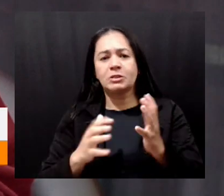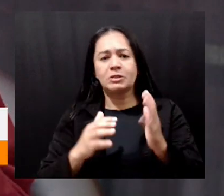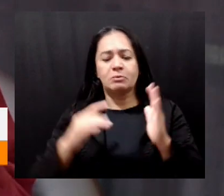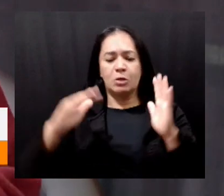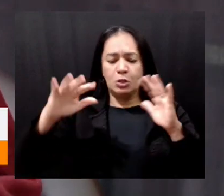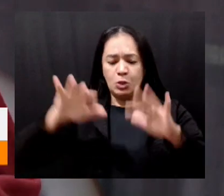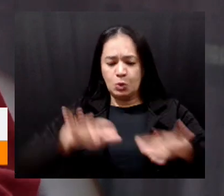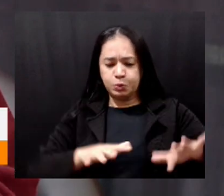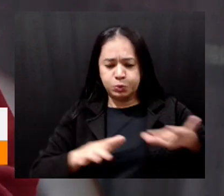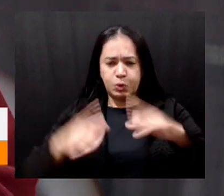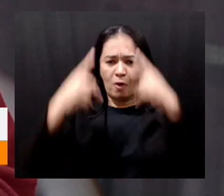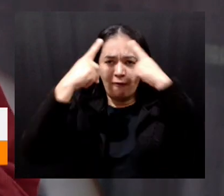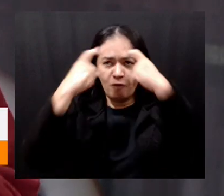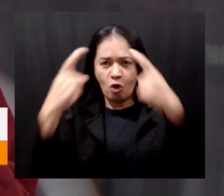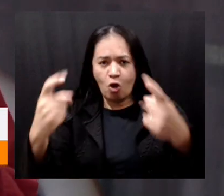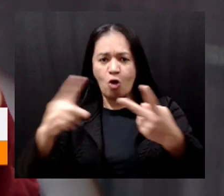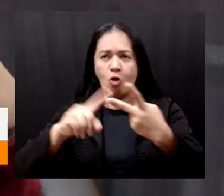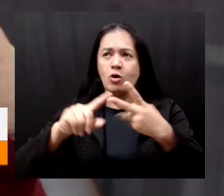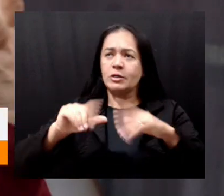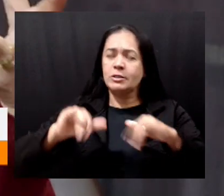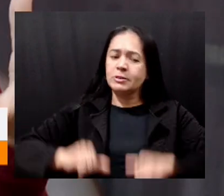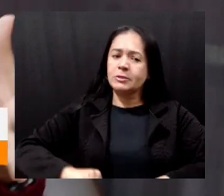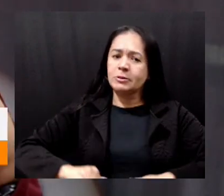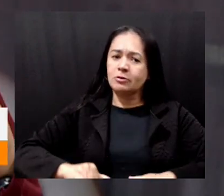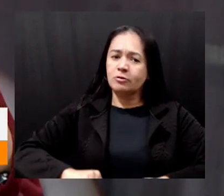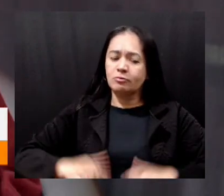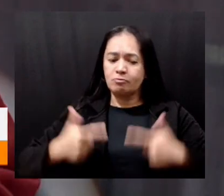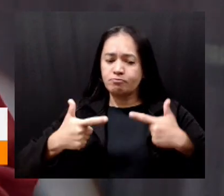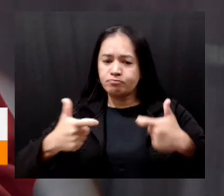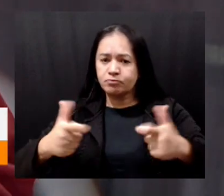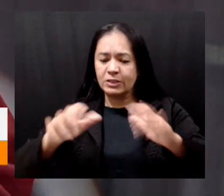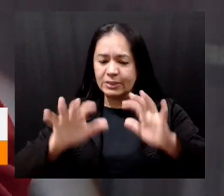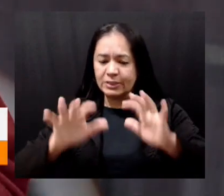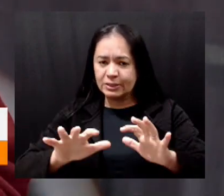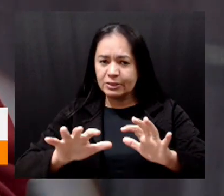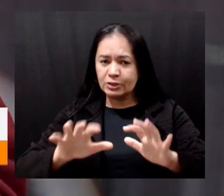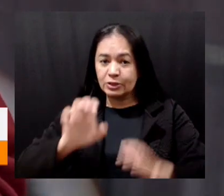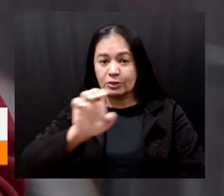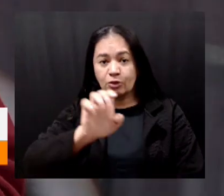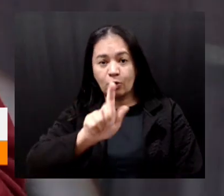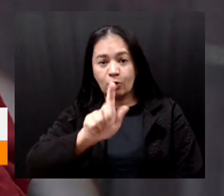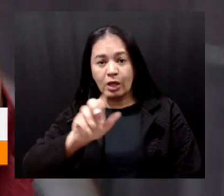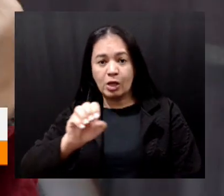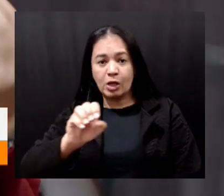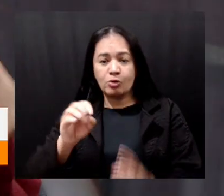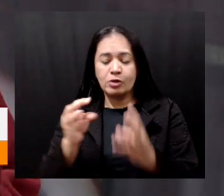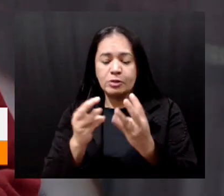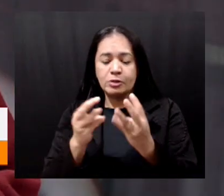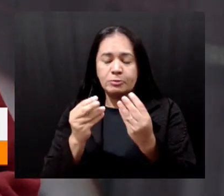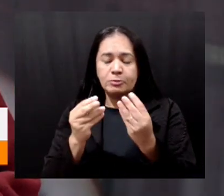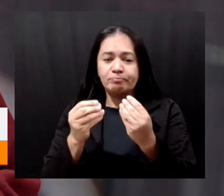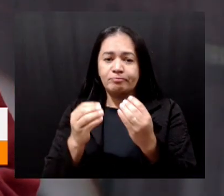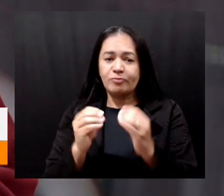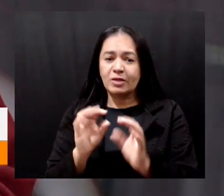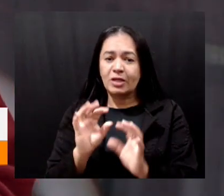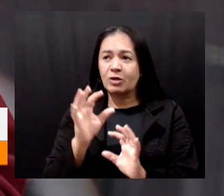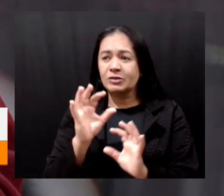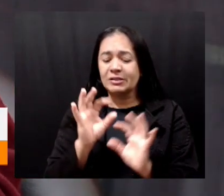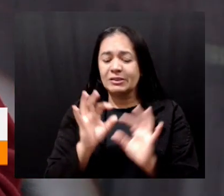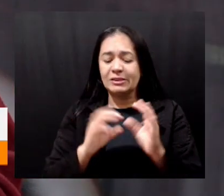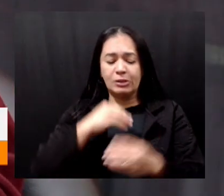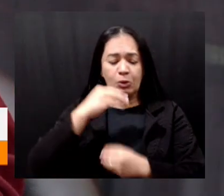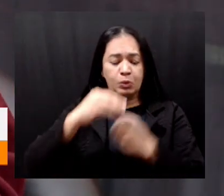violência, de dores, né? Esse ego ele vai se fragilizando, né? Gerando uma desorganização mental e